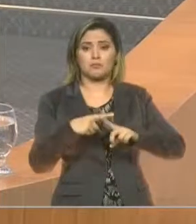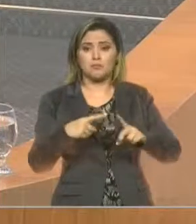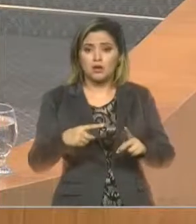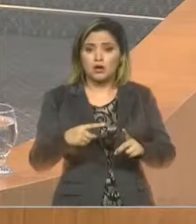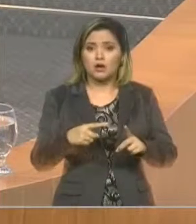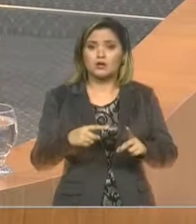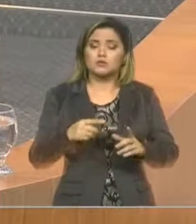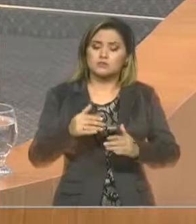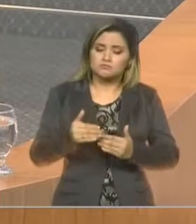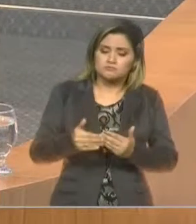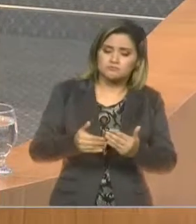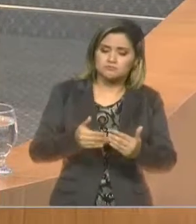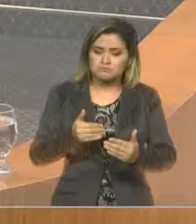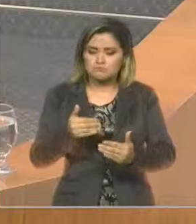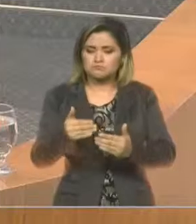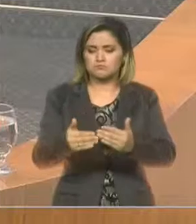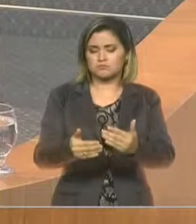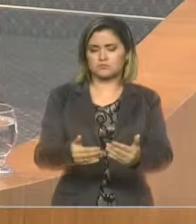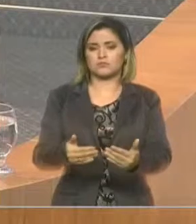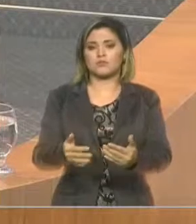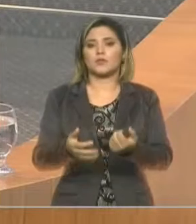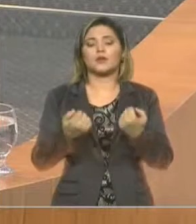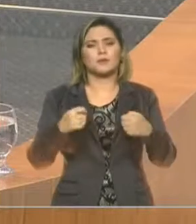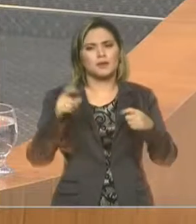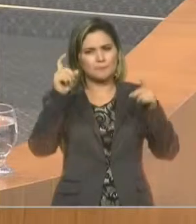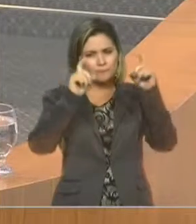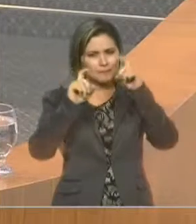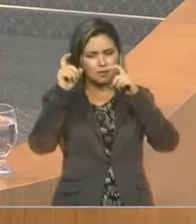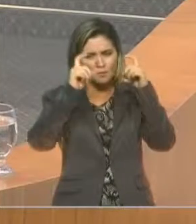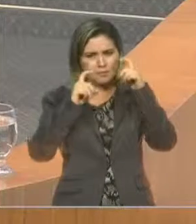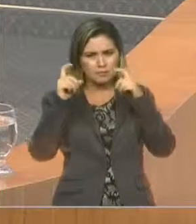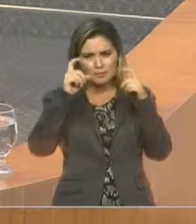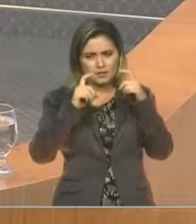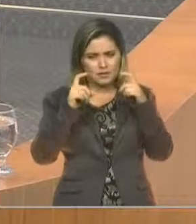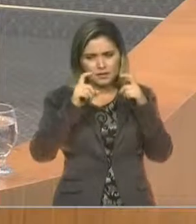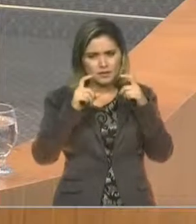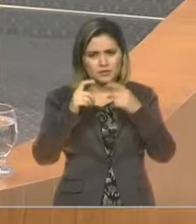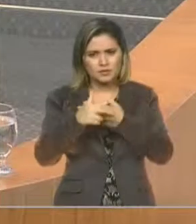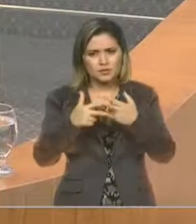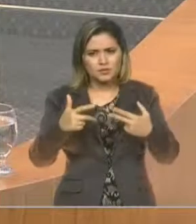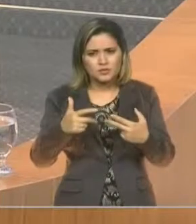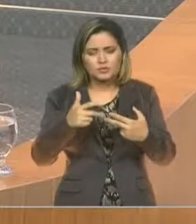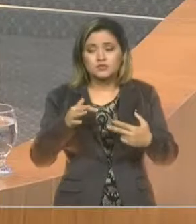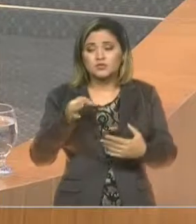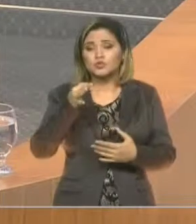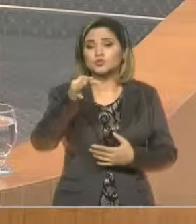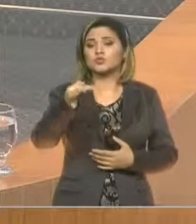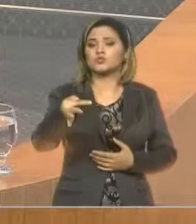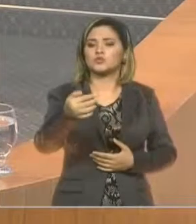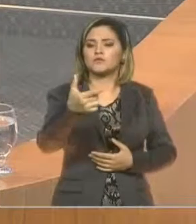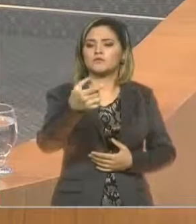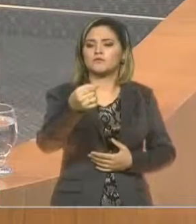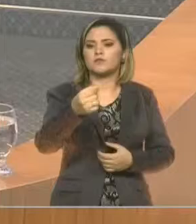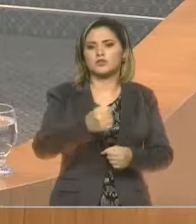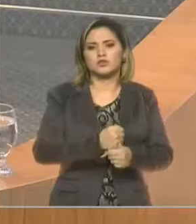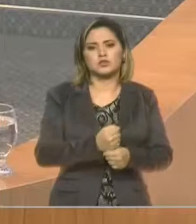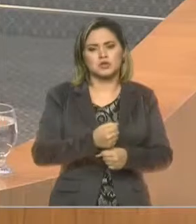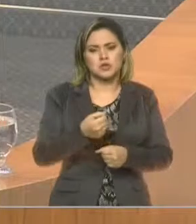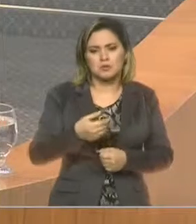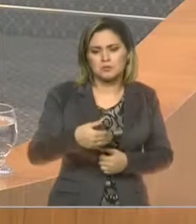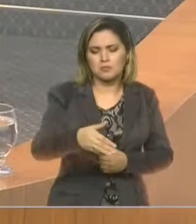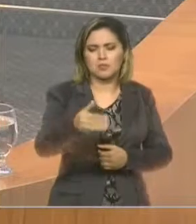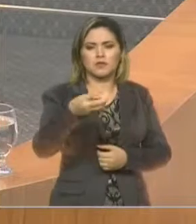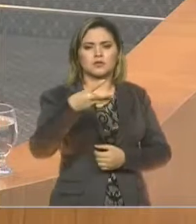20, 30 anos, e não apenas para o agora. É inadmissível que a gente continue